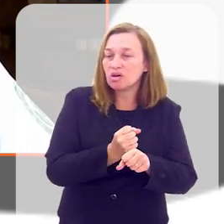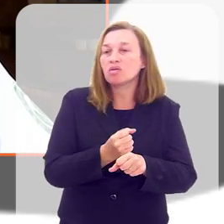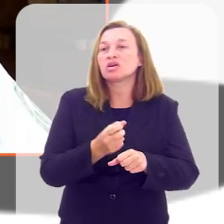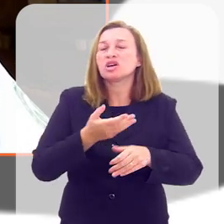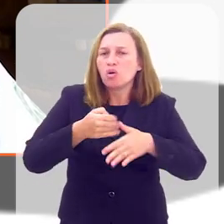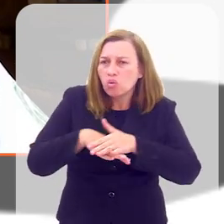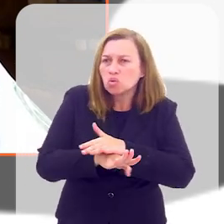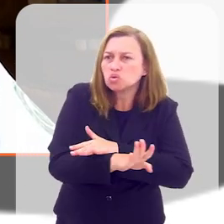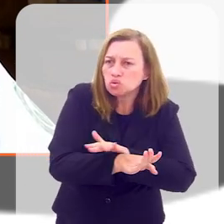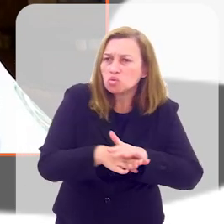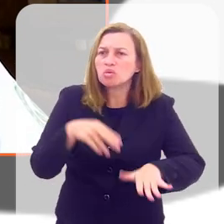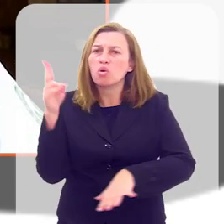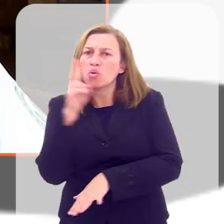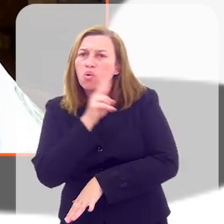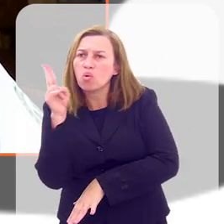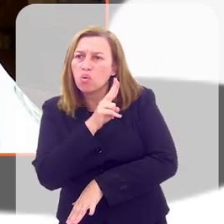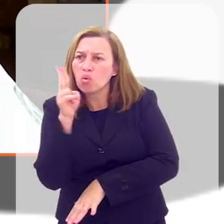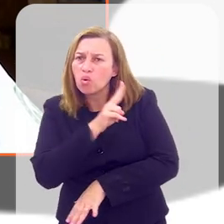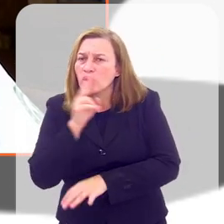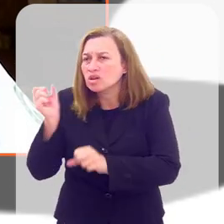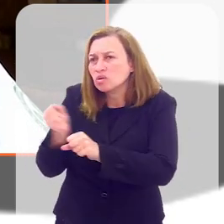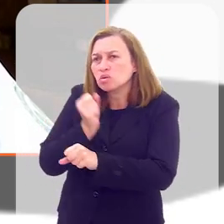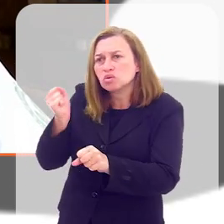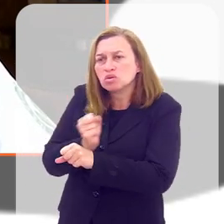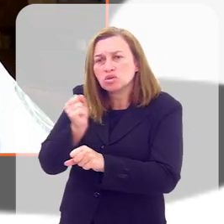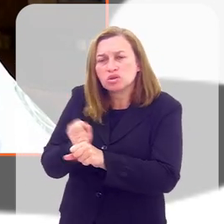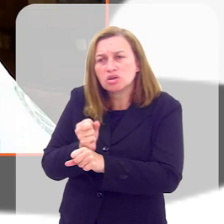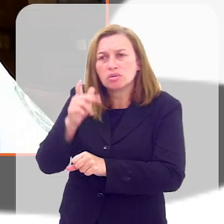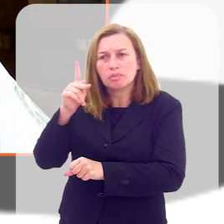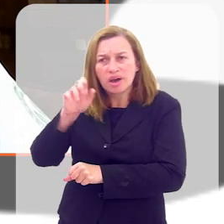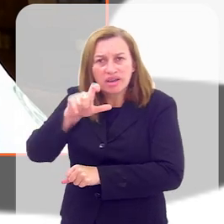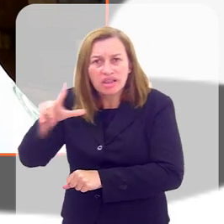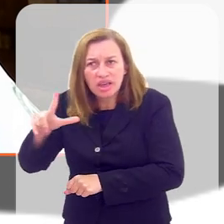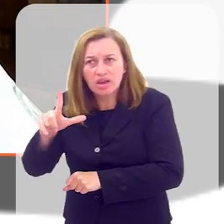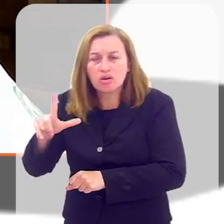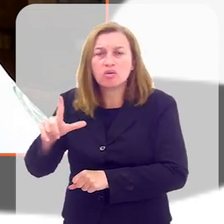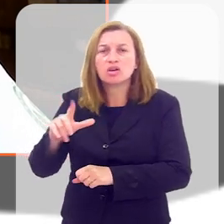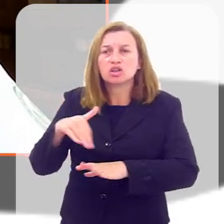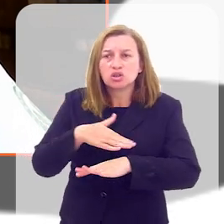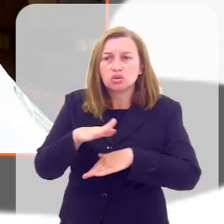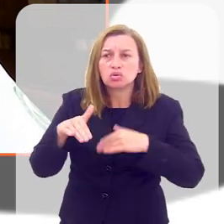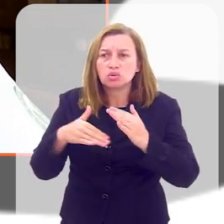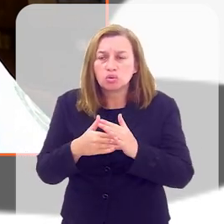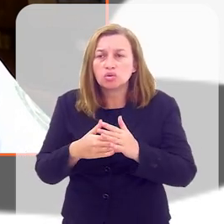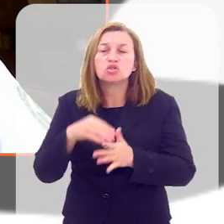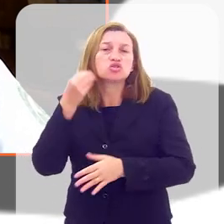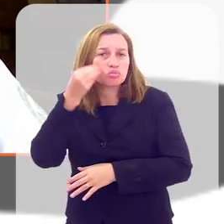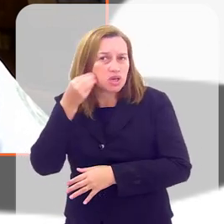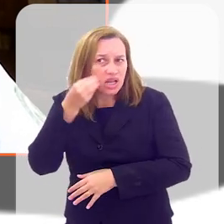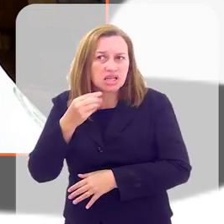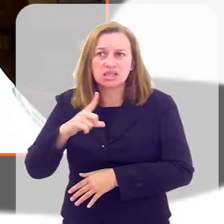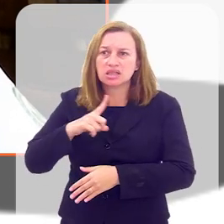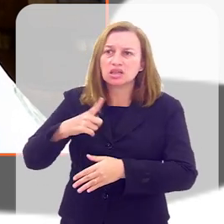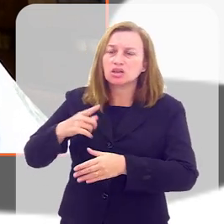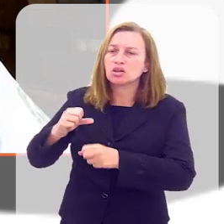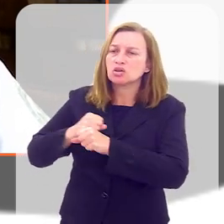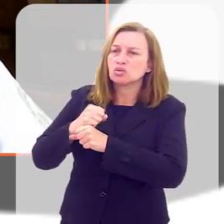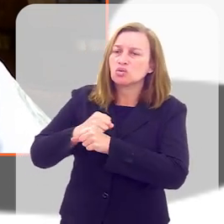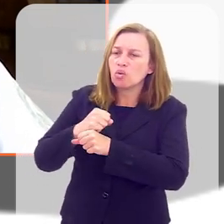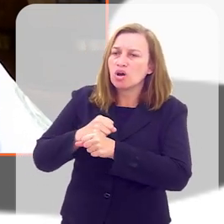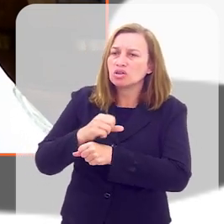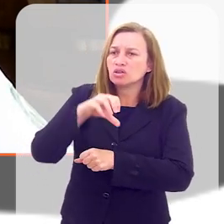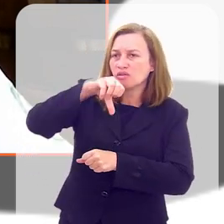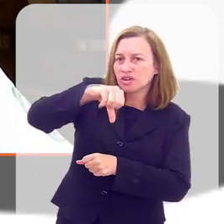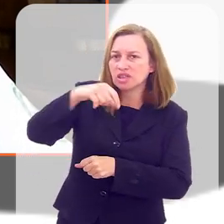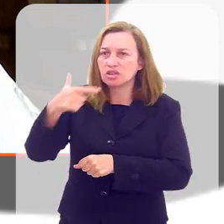da construção a gente tem condições de fazer isso a gente tem muito ágil na produção dos nossos painéis e na construção em si temos